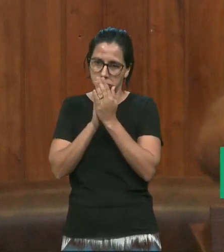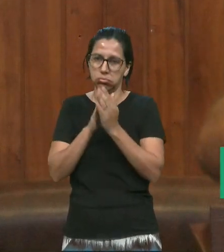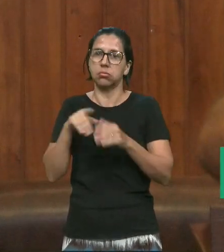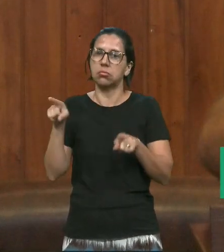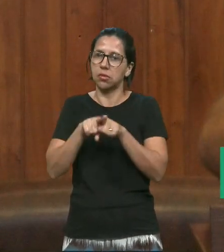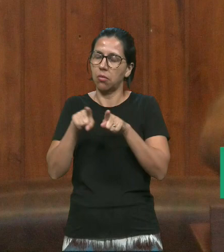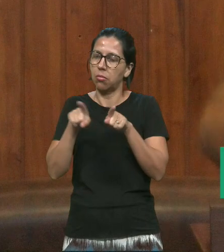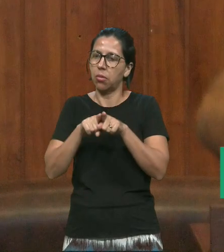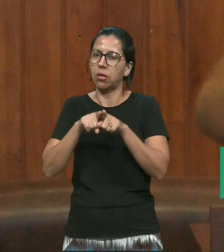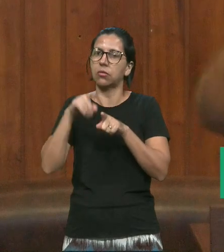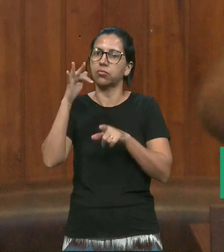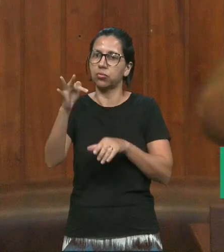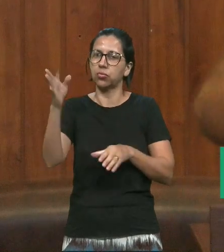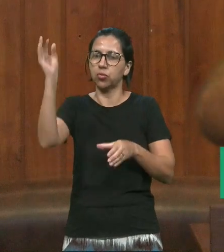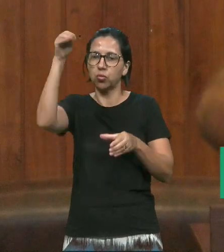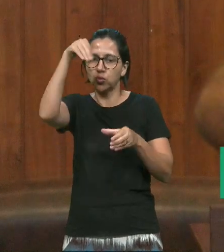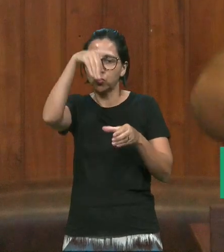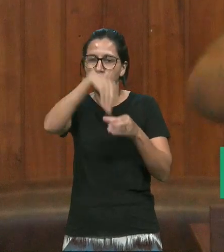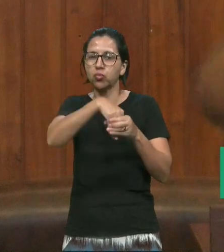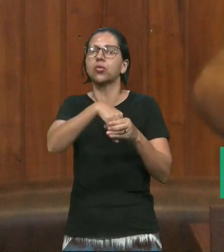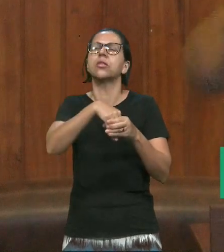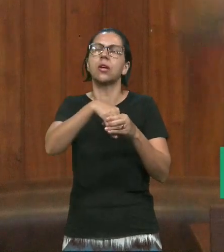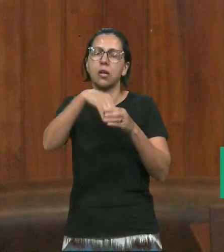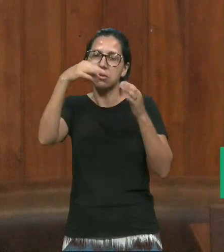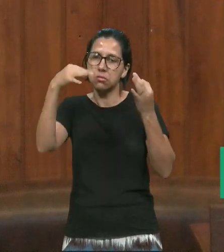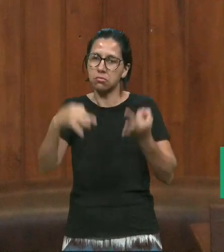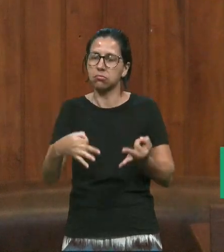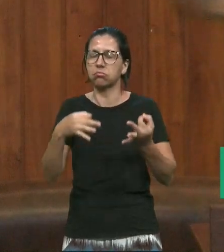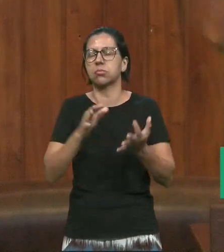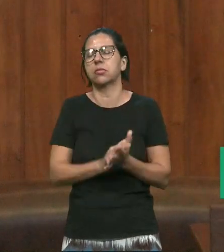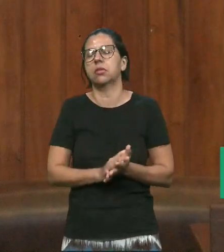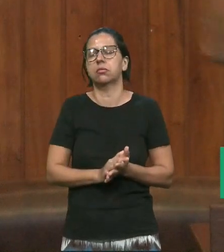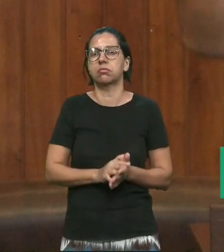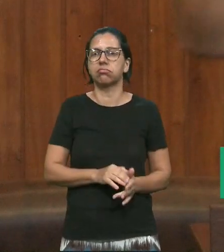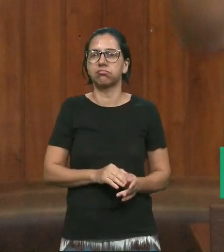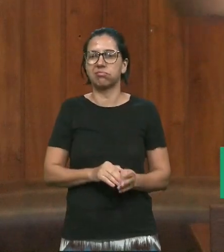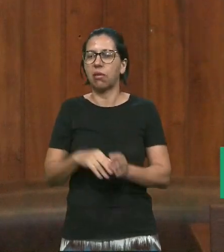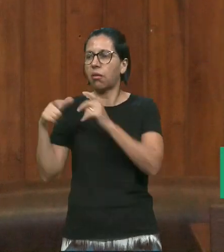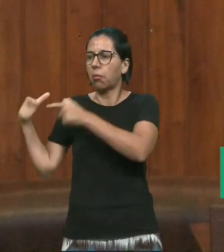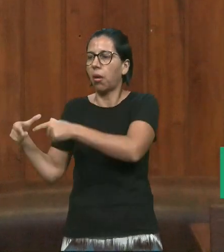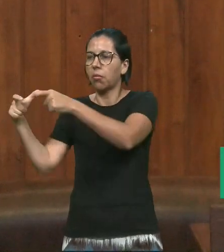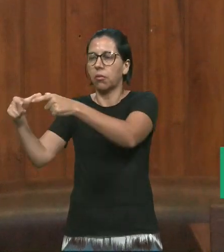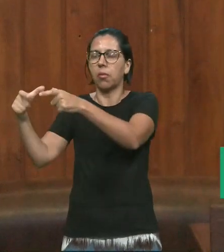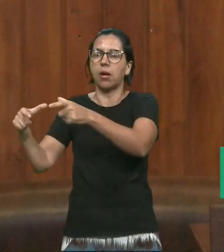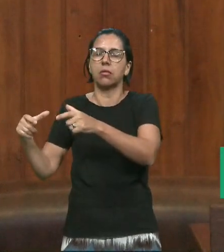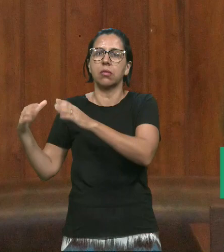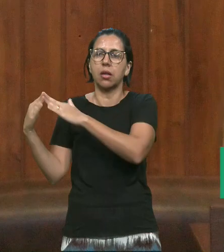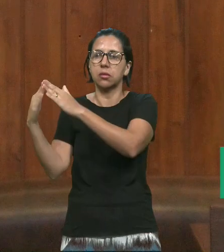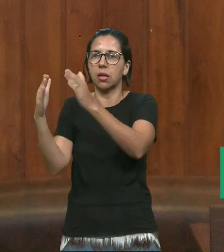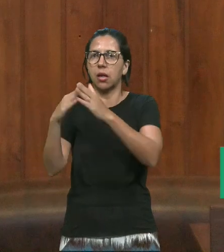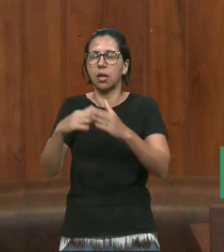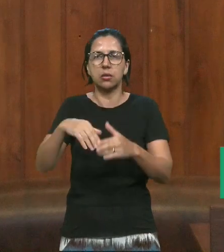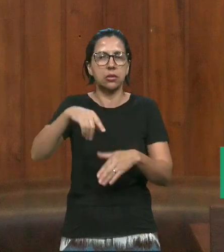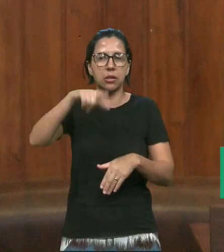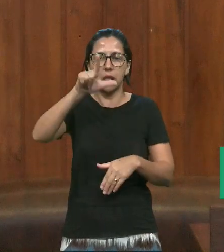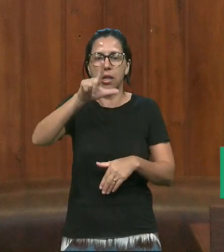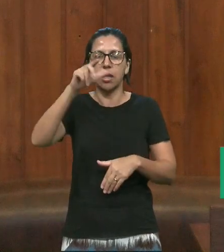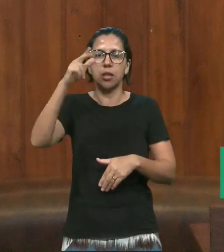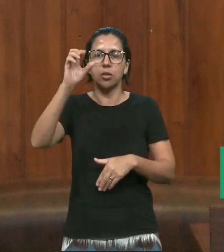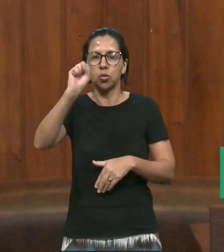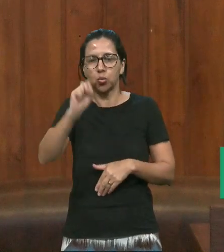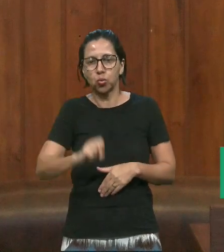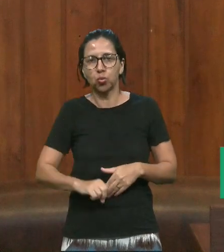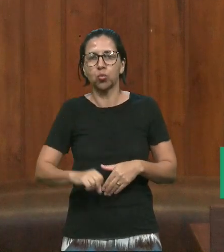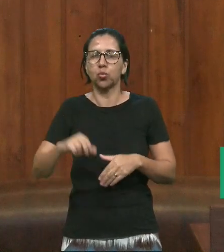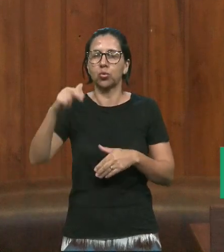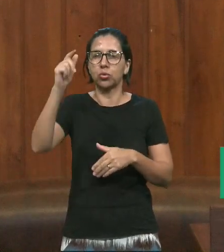urnas, né? Se esse pessoal que está aqui não faz nada por vocês aí nos seus bairros, seja norte, sul, leste, oeste, é porque vocês